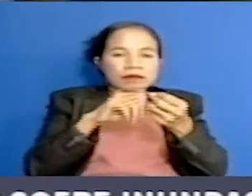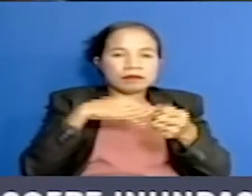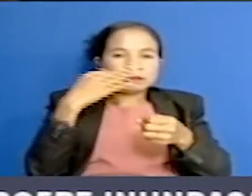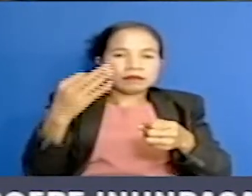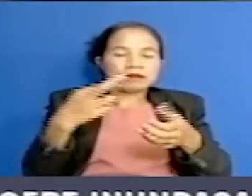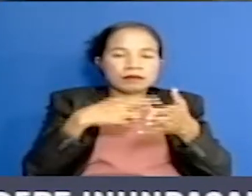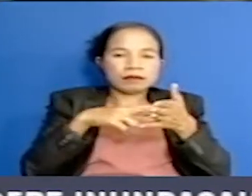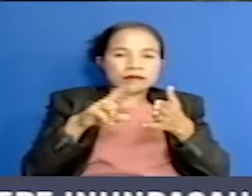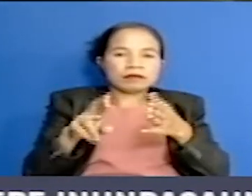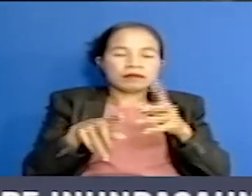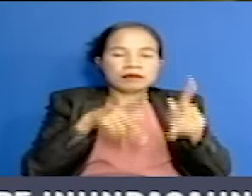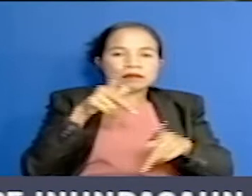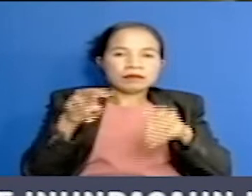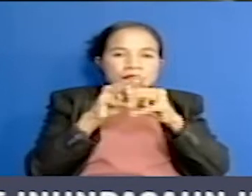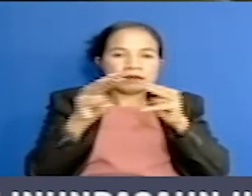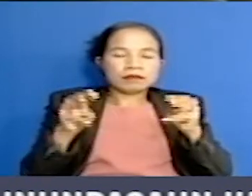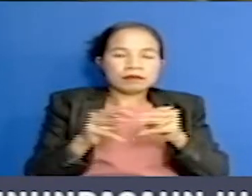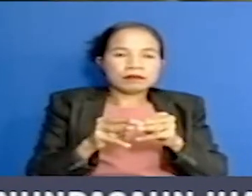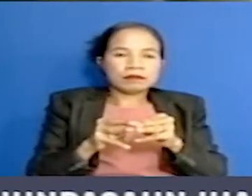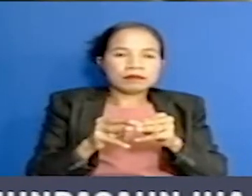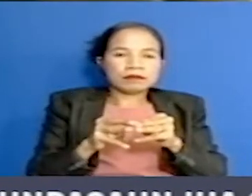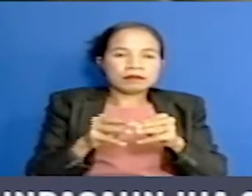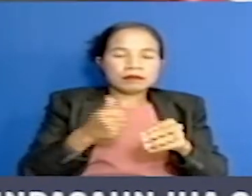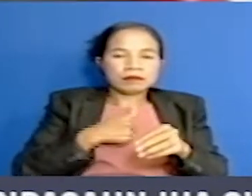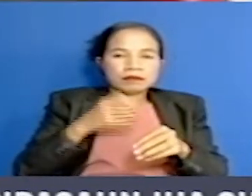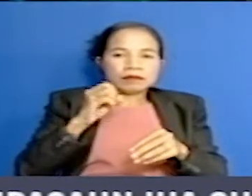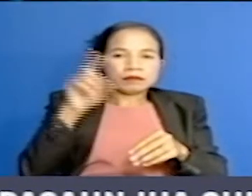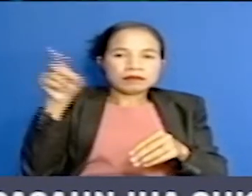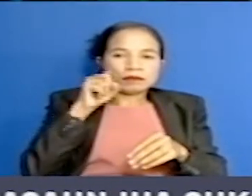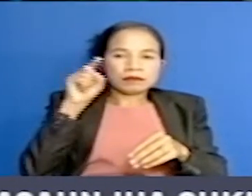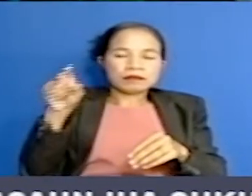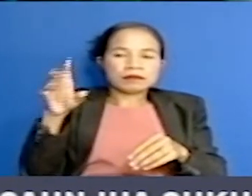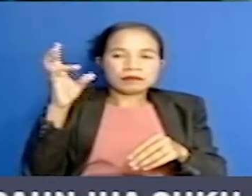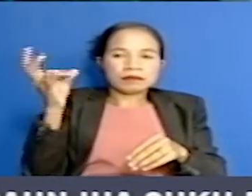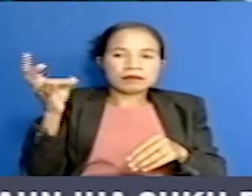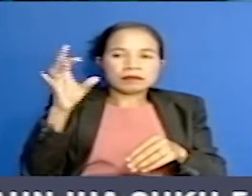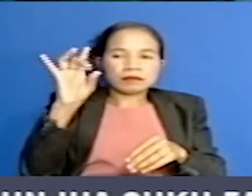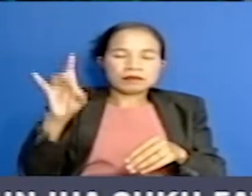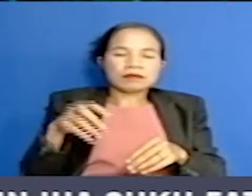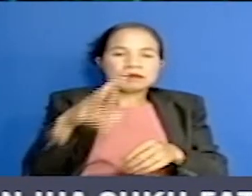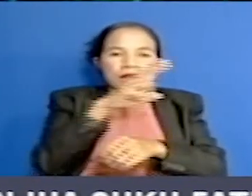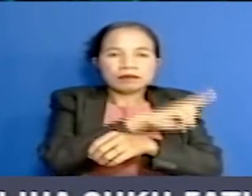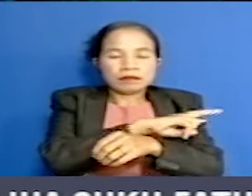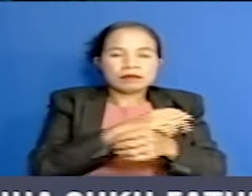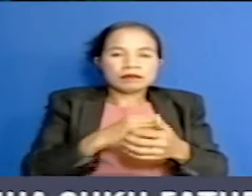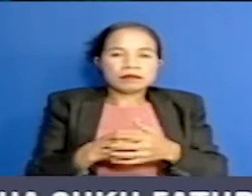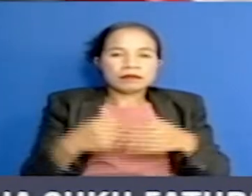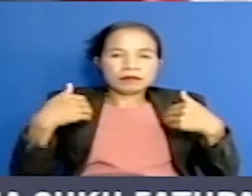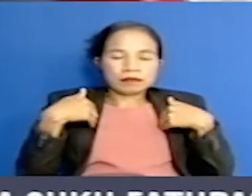nem resiste a comunidade do município Ainaro por cento, rito no Racing Walo, vacina ona não se falta por cento, rua no Racing